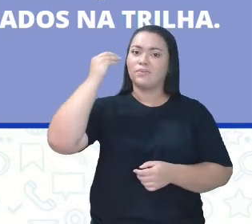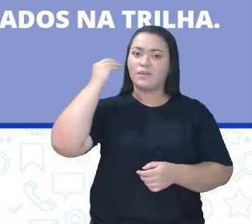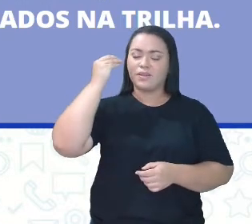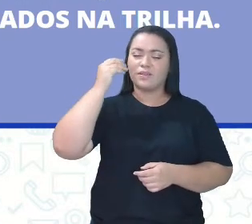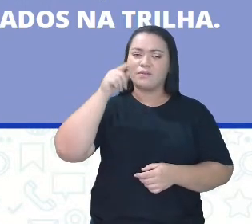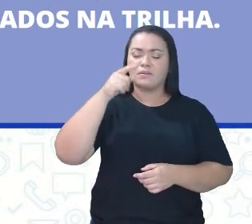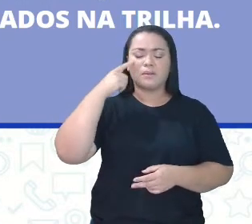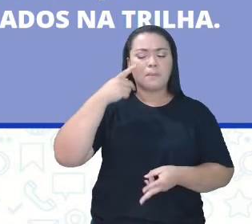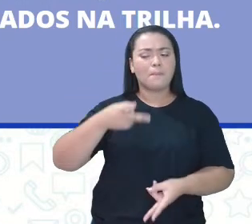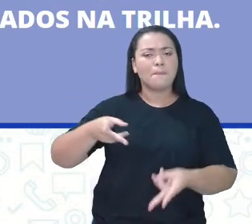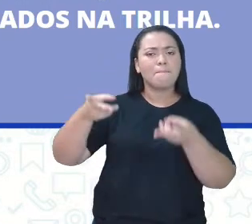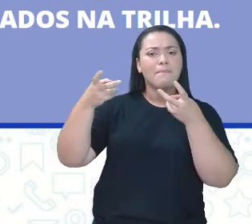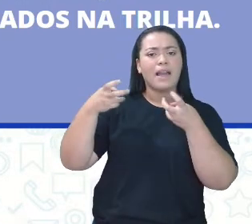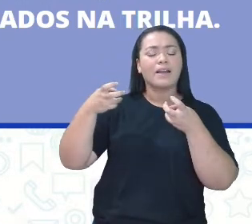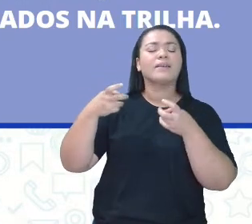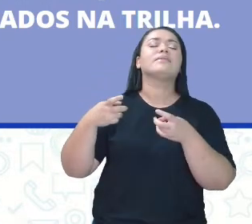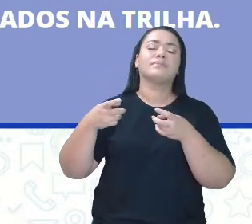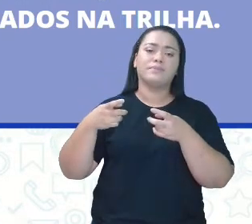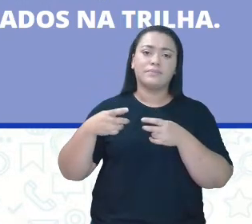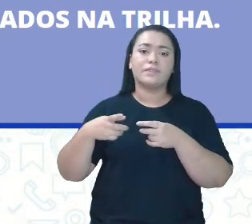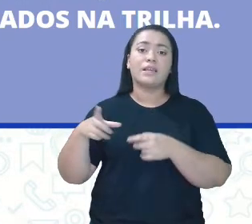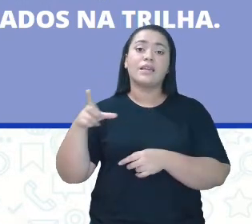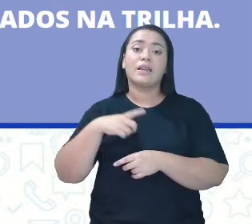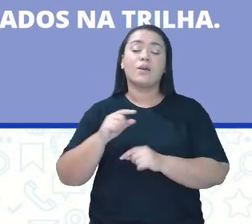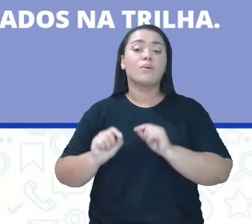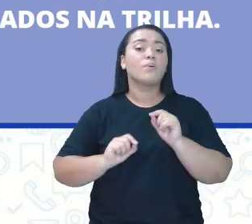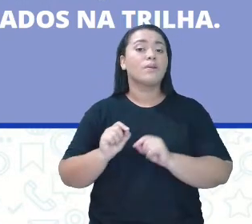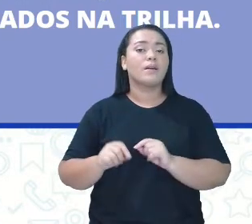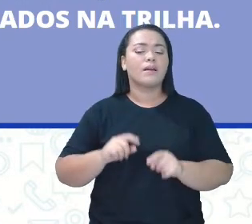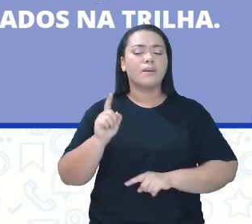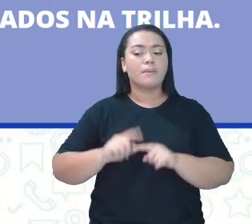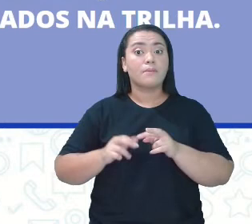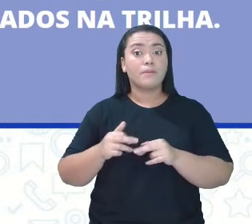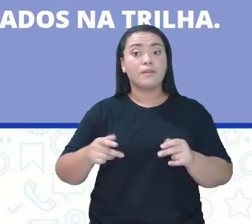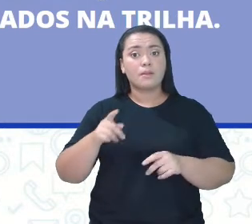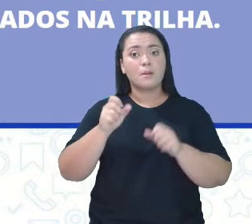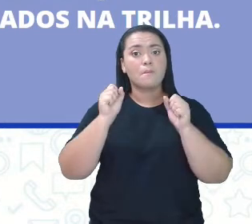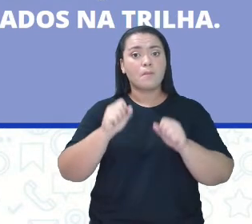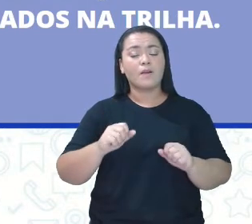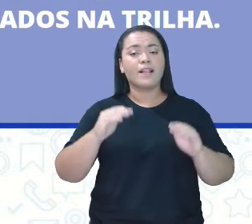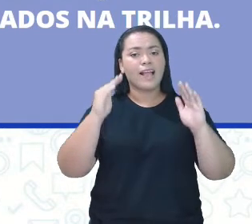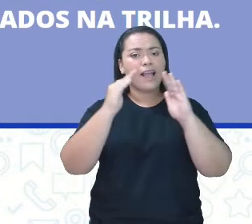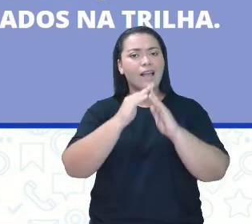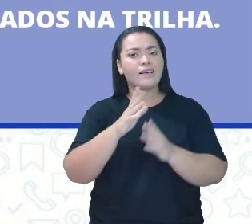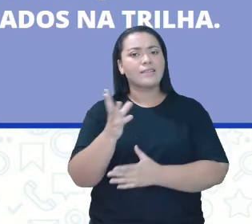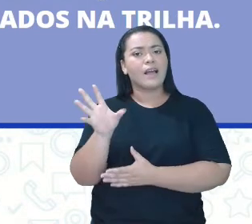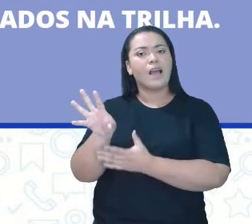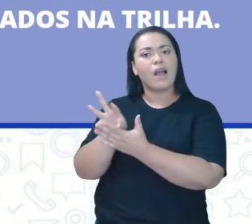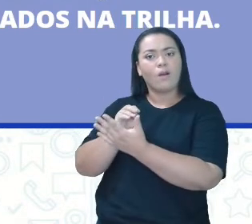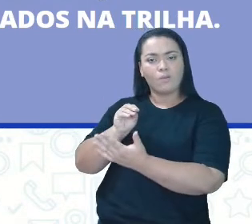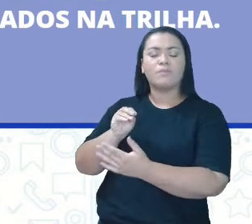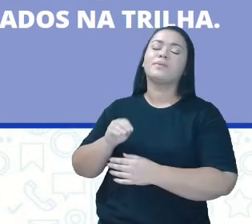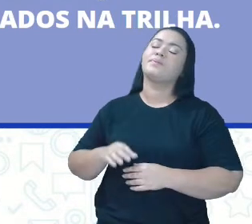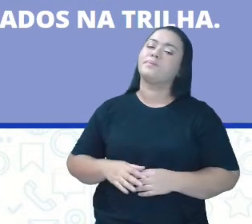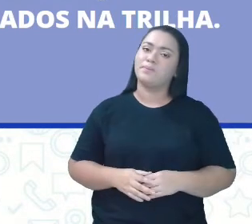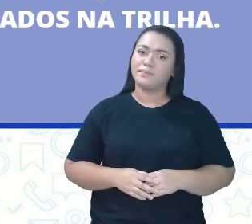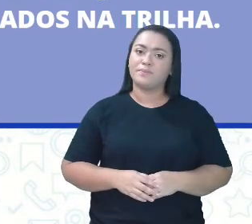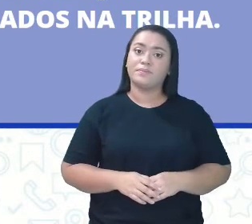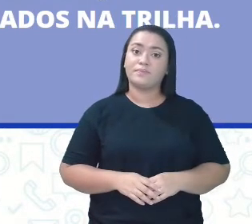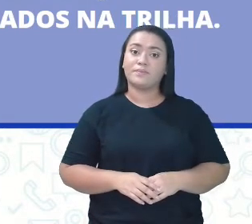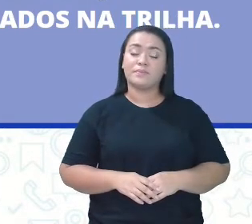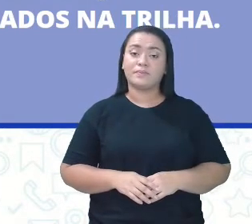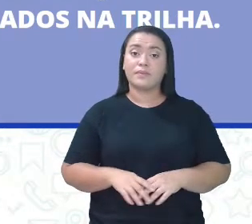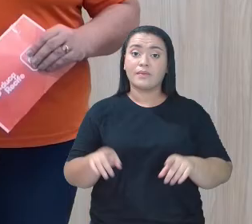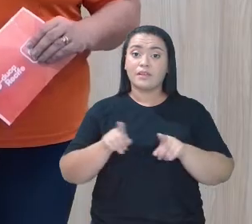vocês vão observar e sempre vamos estar com materiais que vocês poderão ter em casa. Juntar esse material e